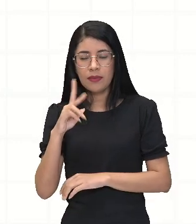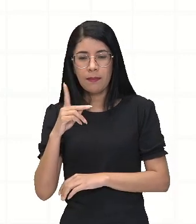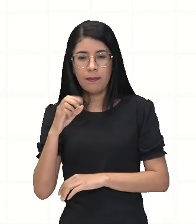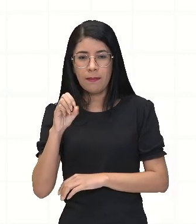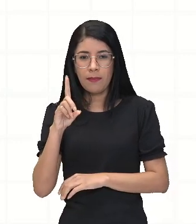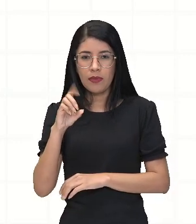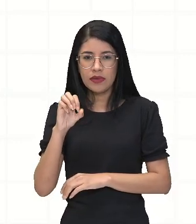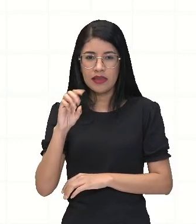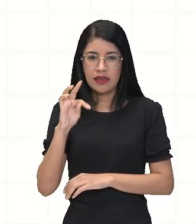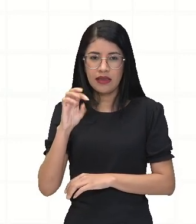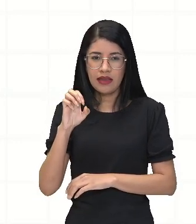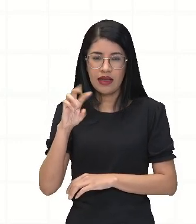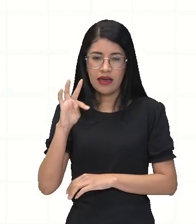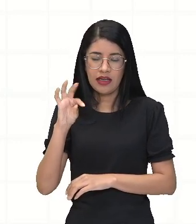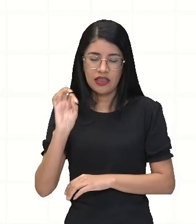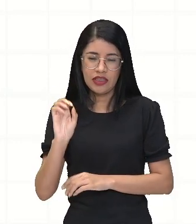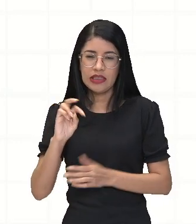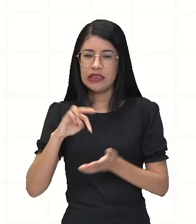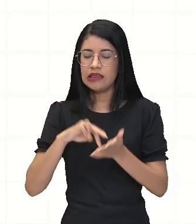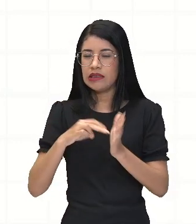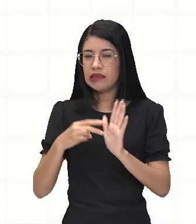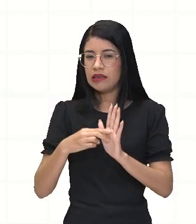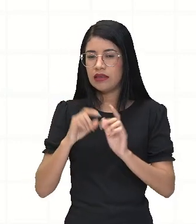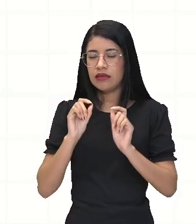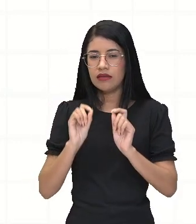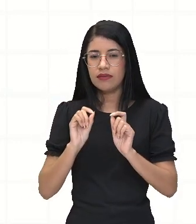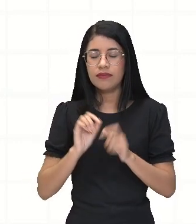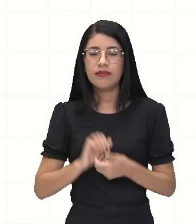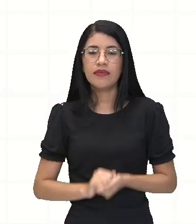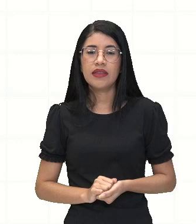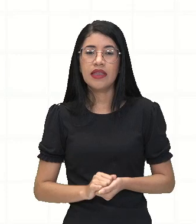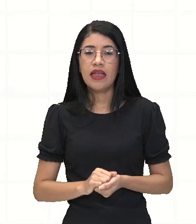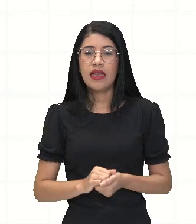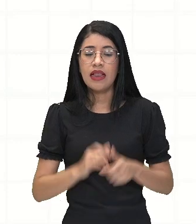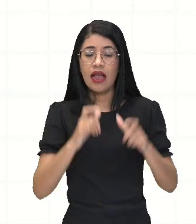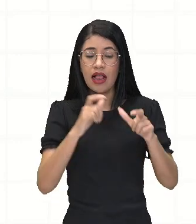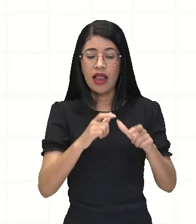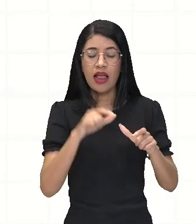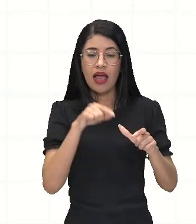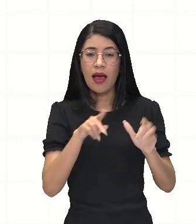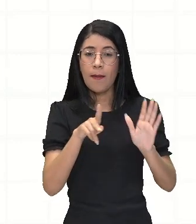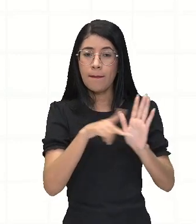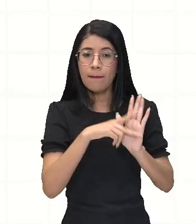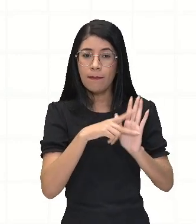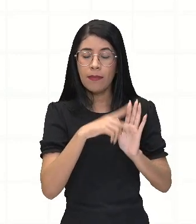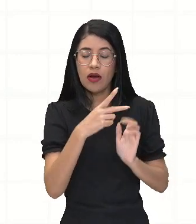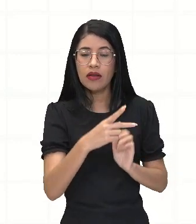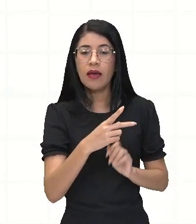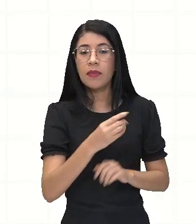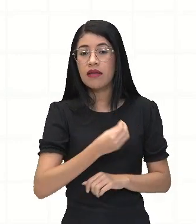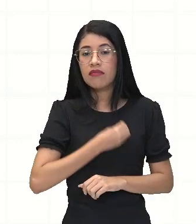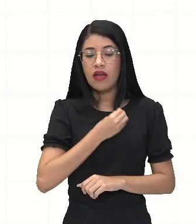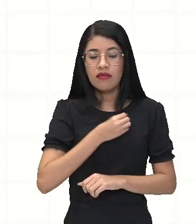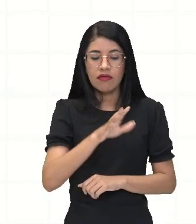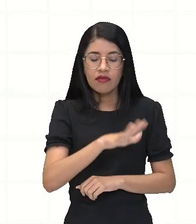conceito? É um conceito que atribui a posse da terra àquele a quem o ocupa. E nesse sentido, já